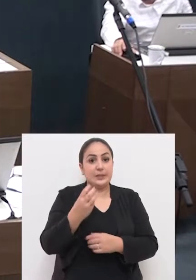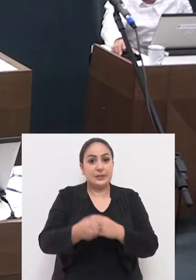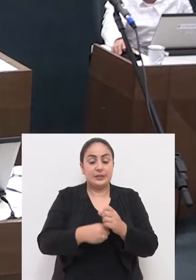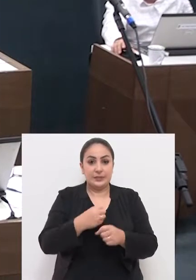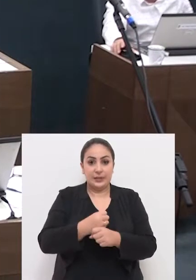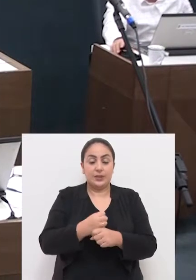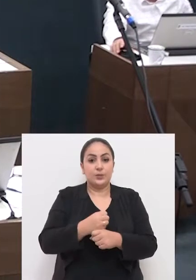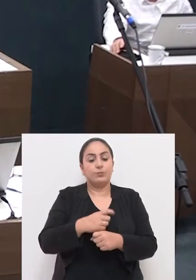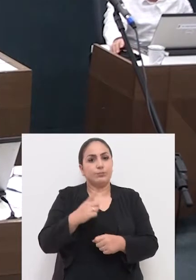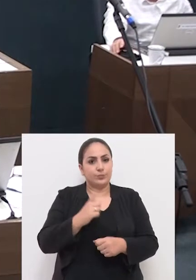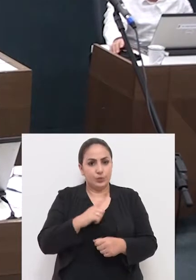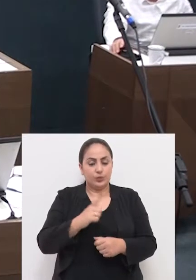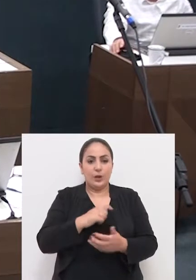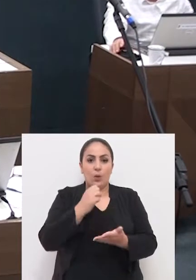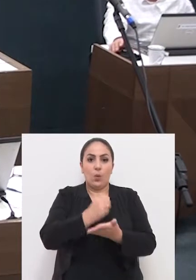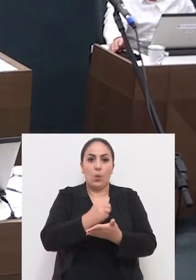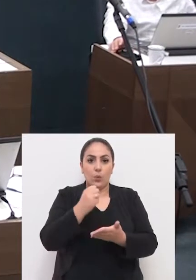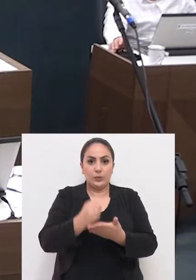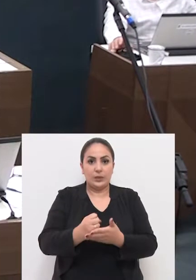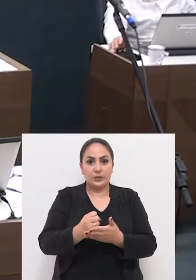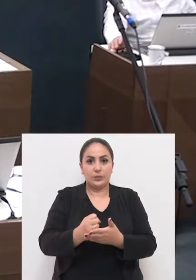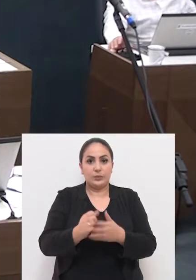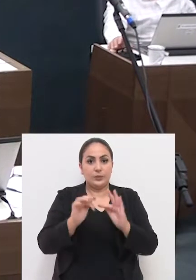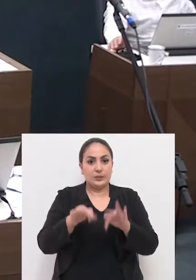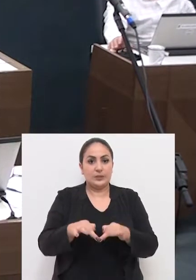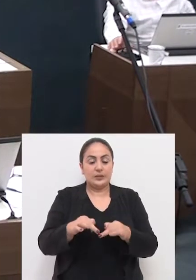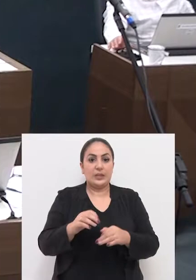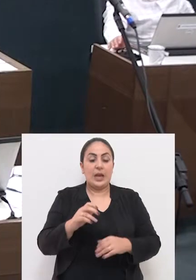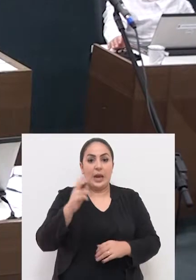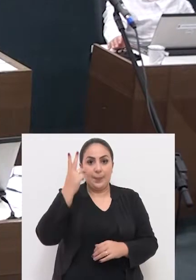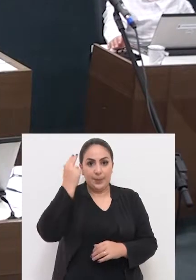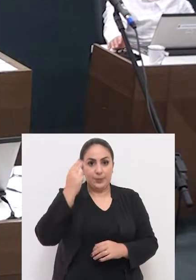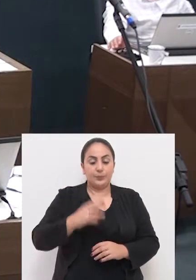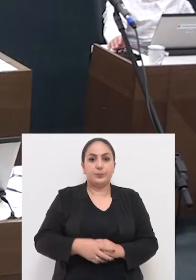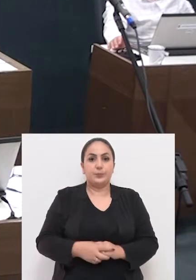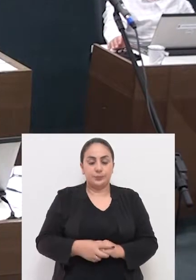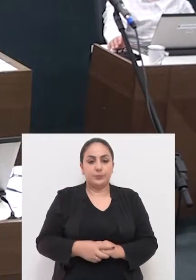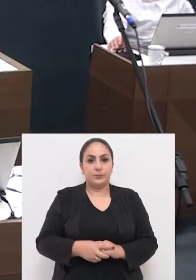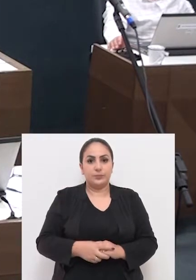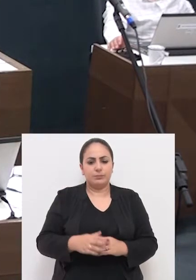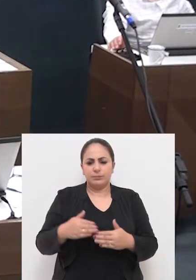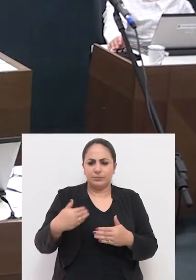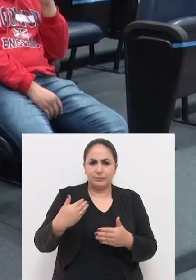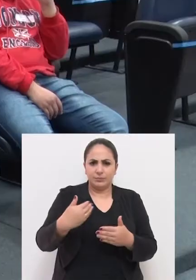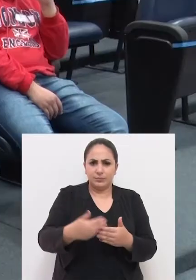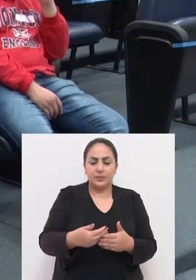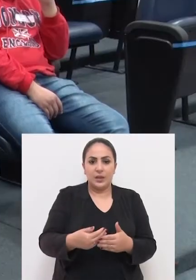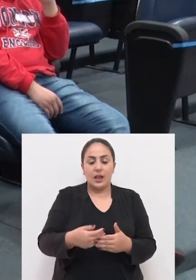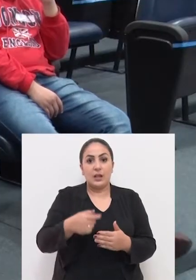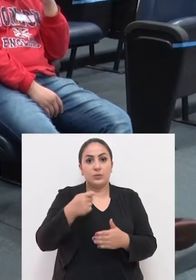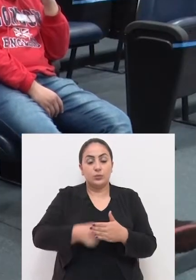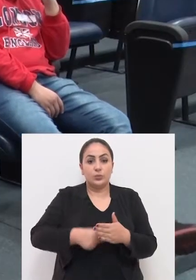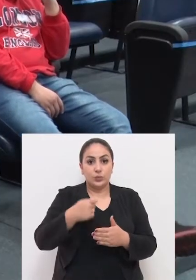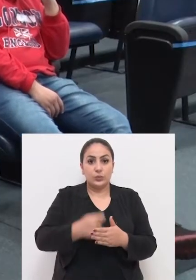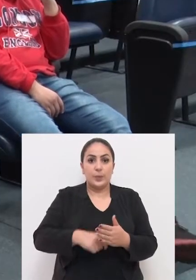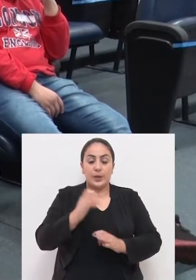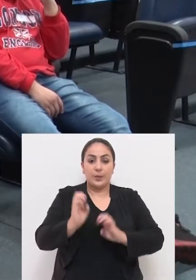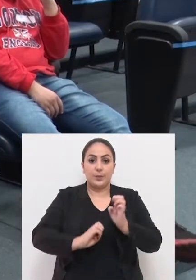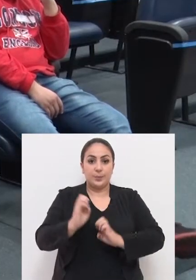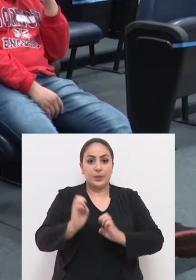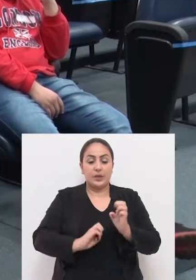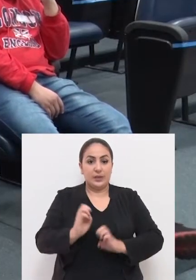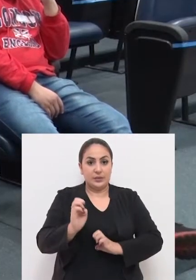do município há 3 anos tiveram os contratos encerrados em abril. Desde então,